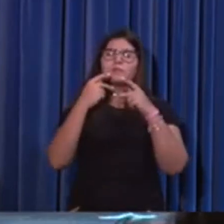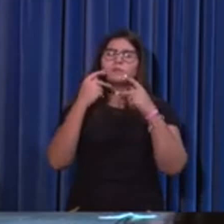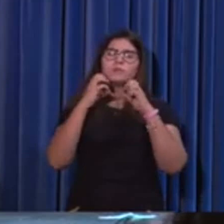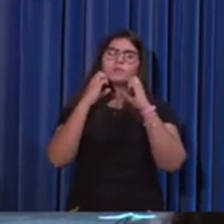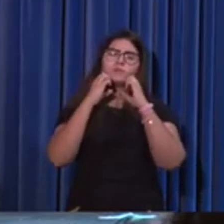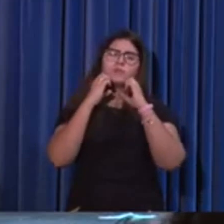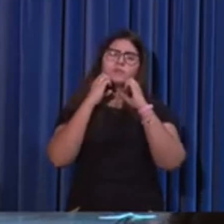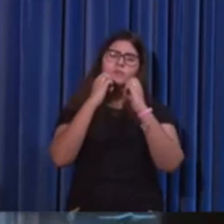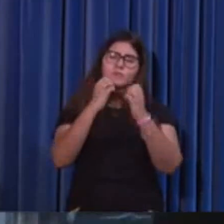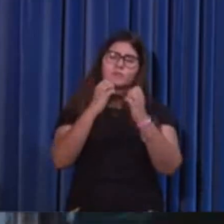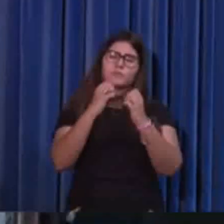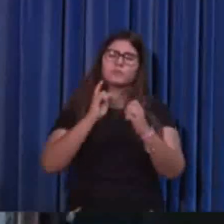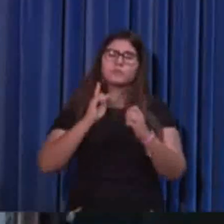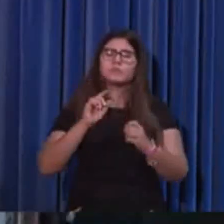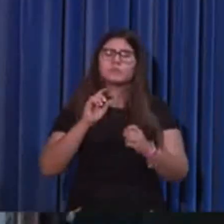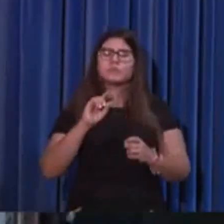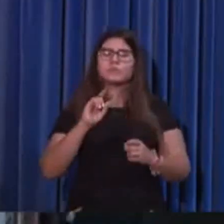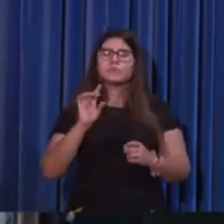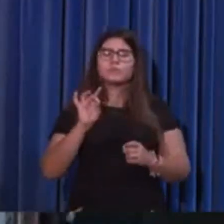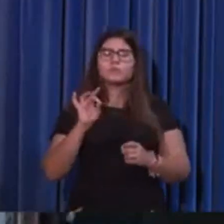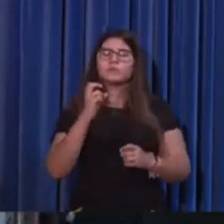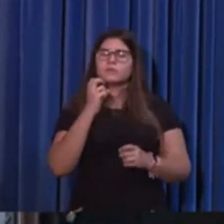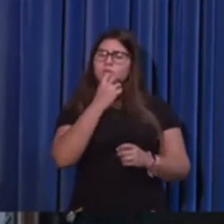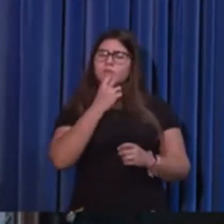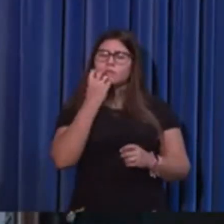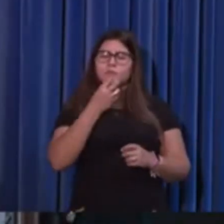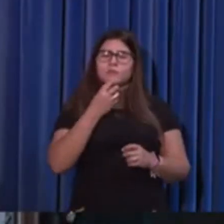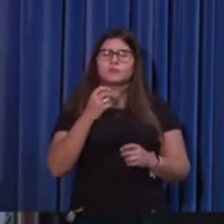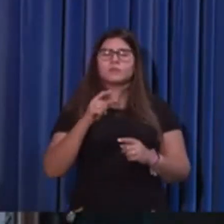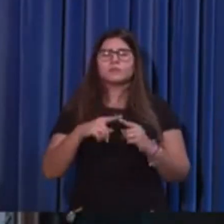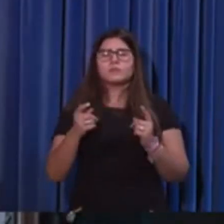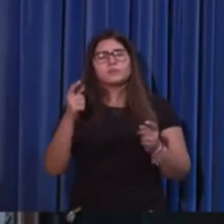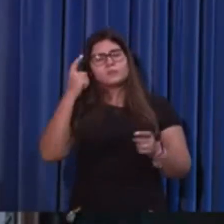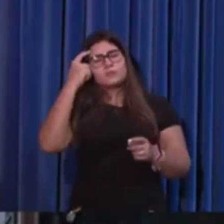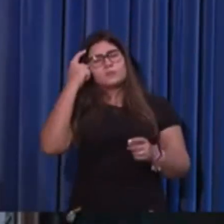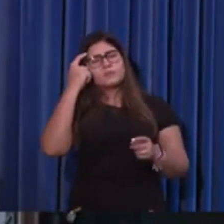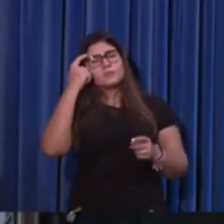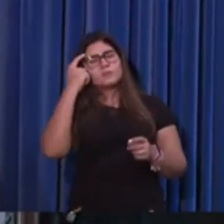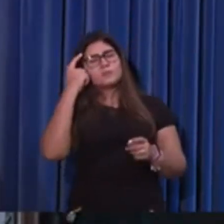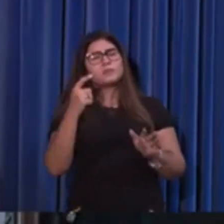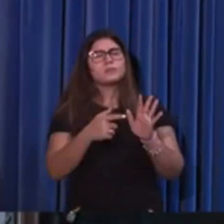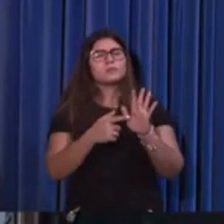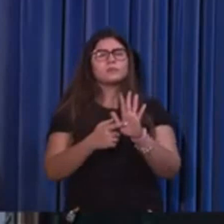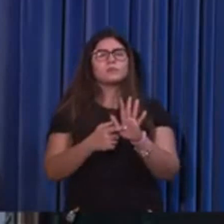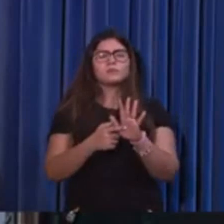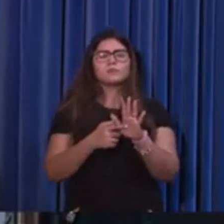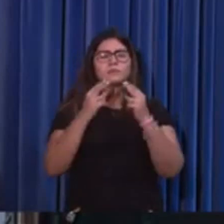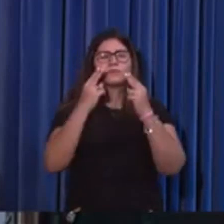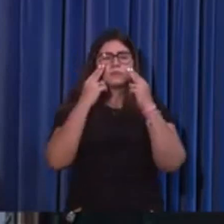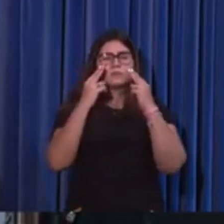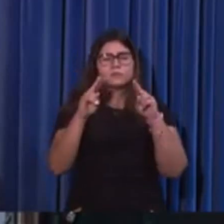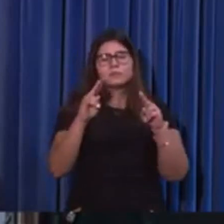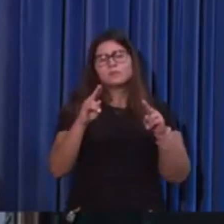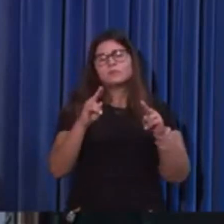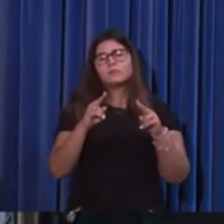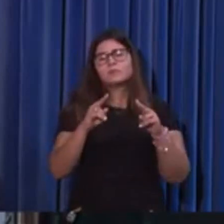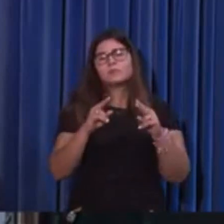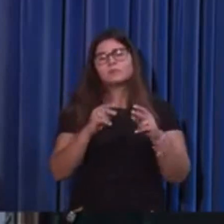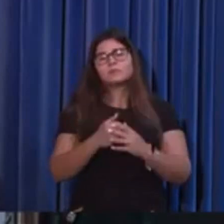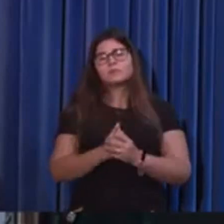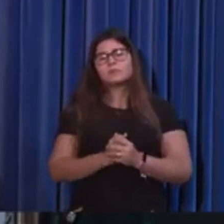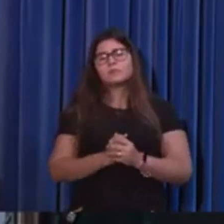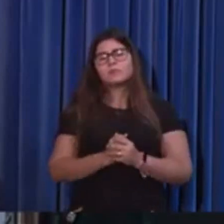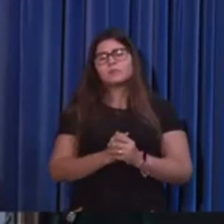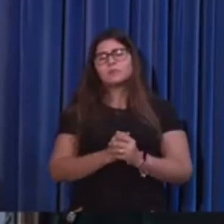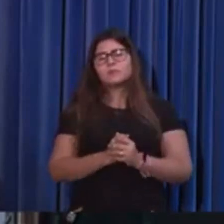lábios, mas com as atitudes, com os pensamentos, com os gestos. Pai, o remanescente que o Malaquias está dizendo